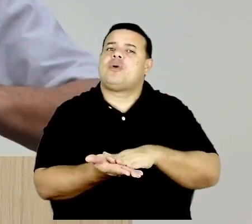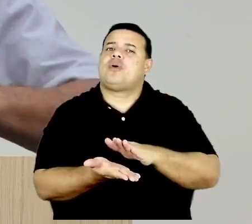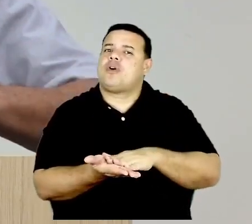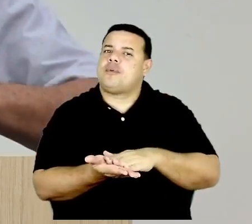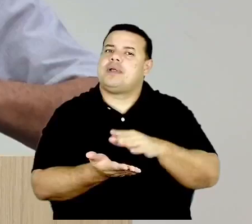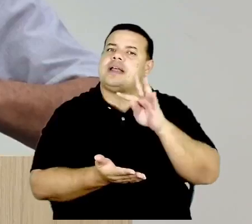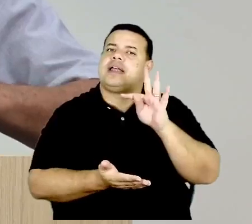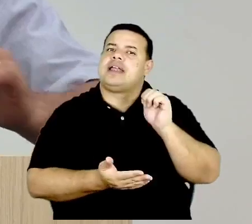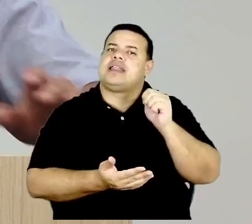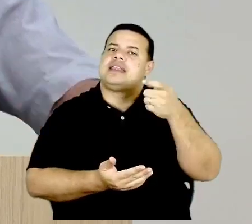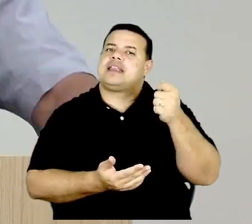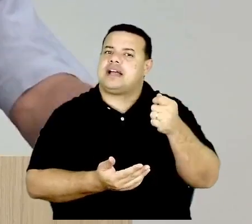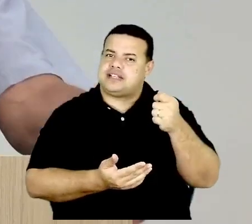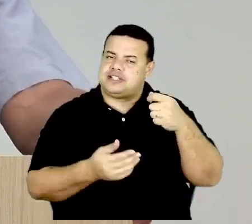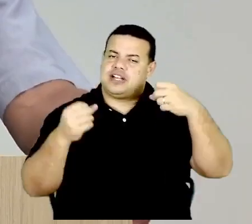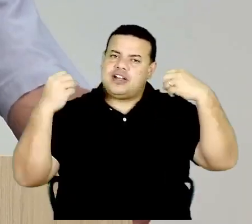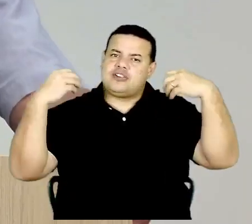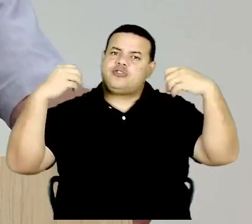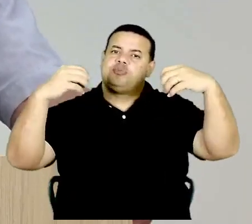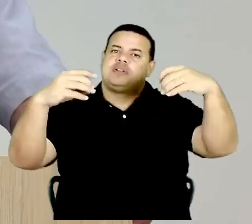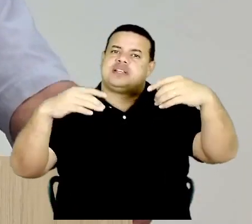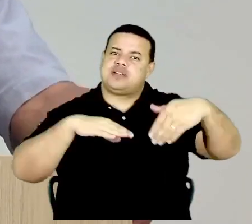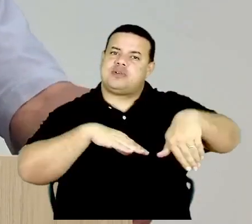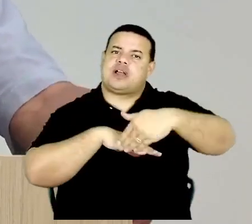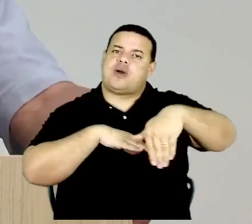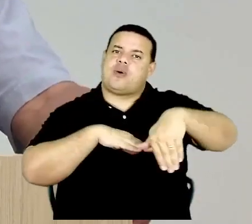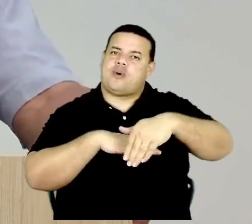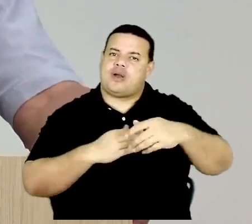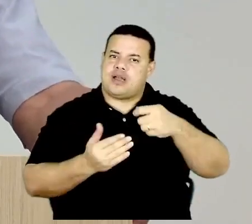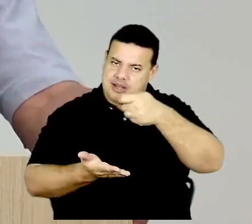de iluminação pública? E ele paga